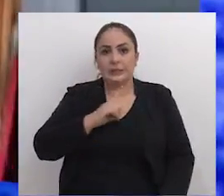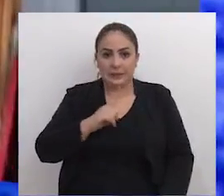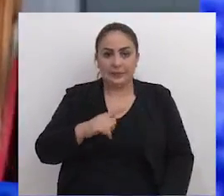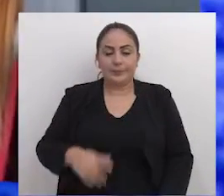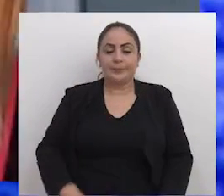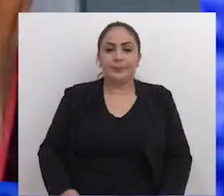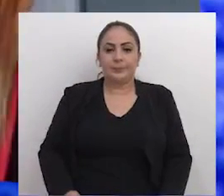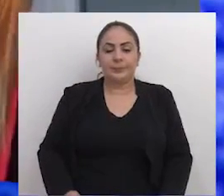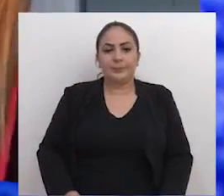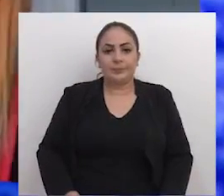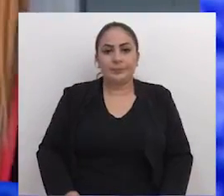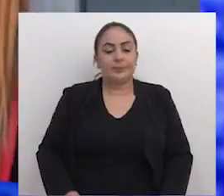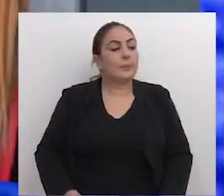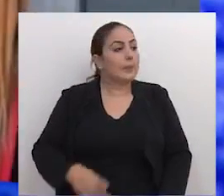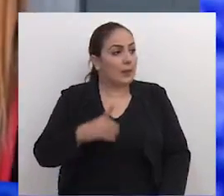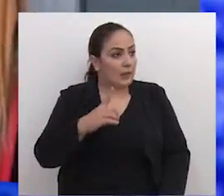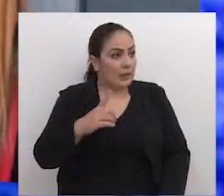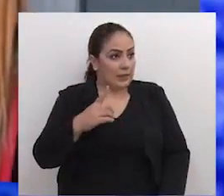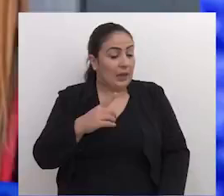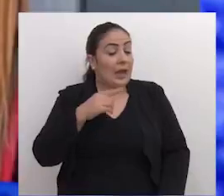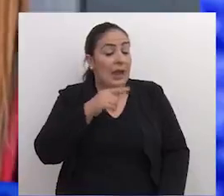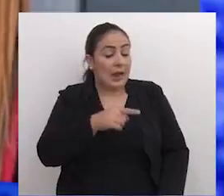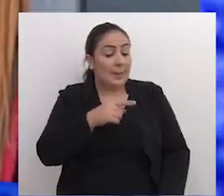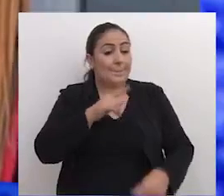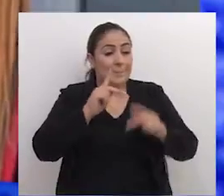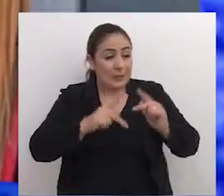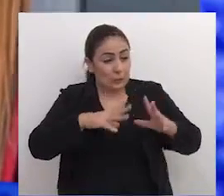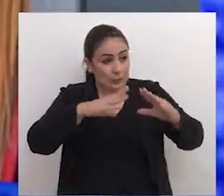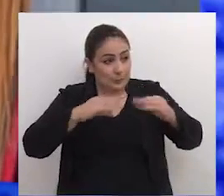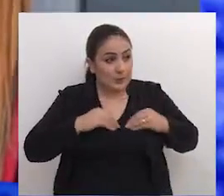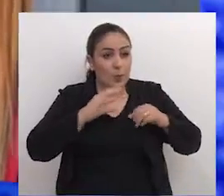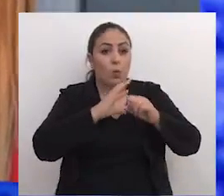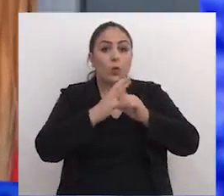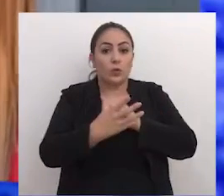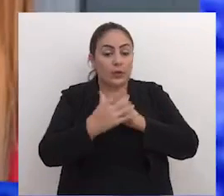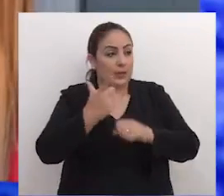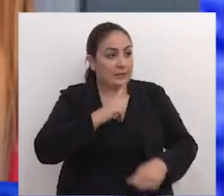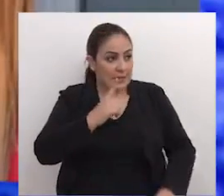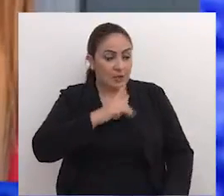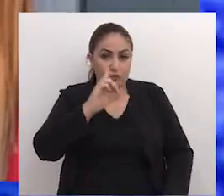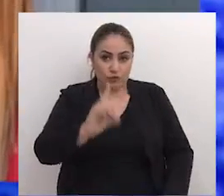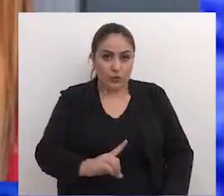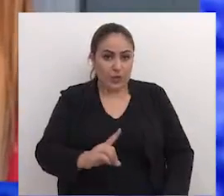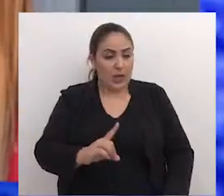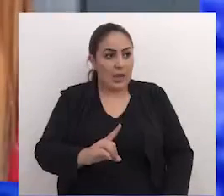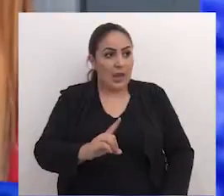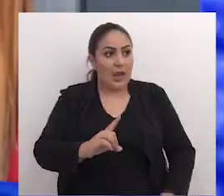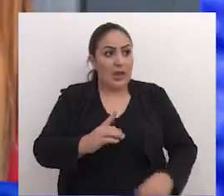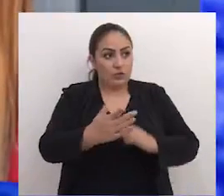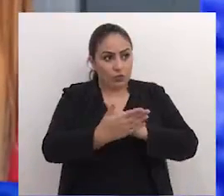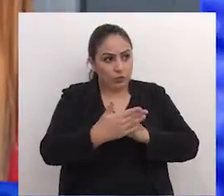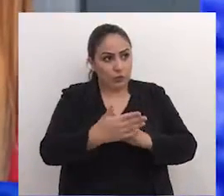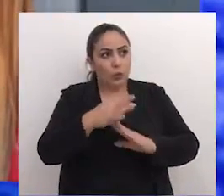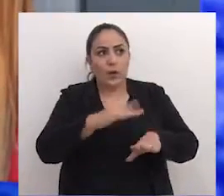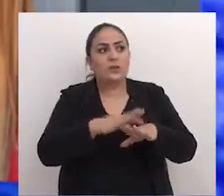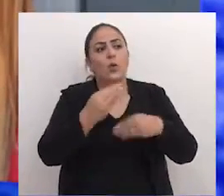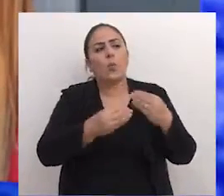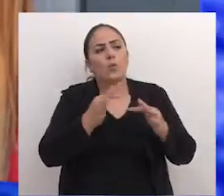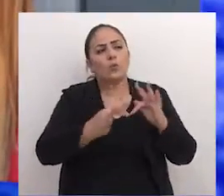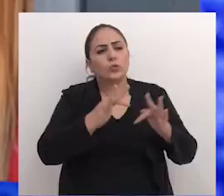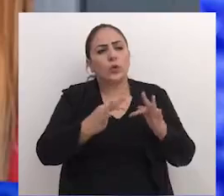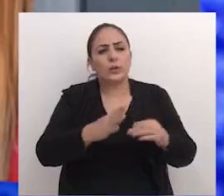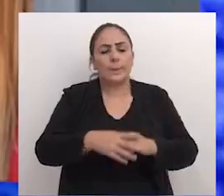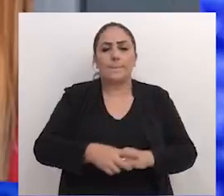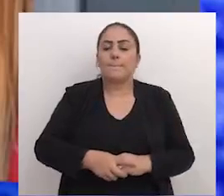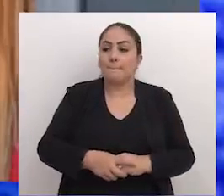que ele encontrar. Doutora, a pessoa contaminada com o coronavírus, ela tem direito ao auxílio-doença? Como é que funciona